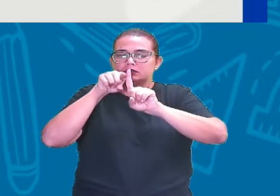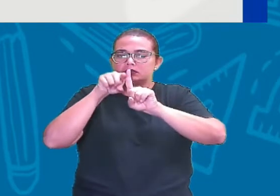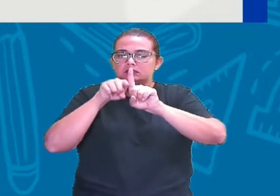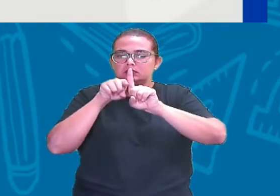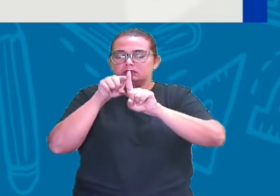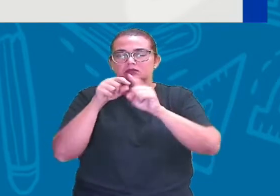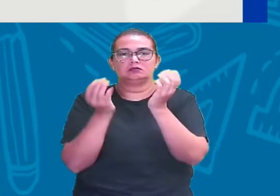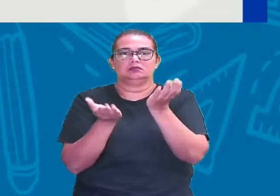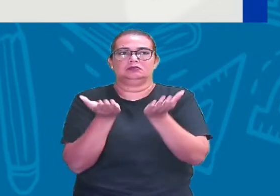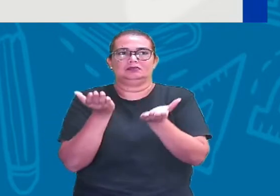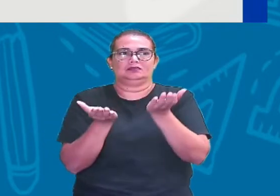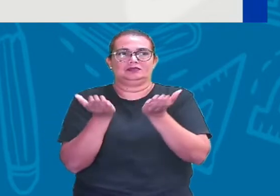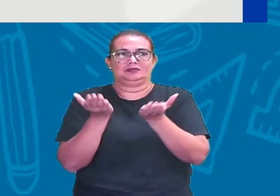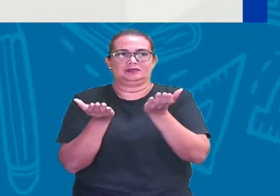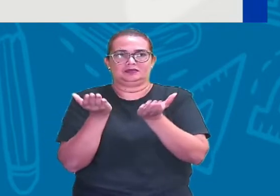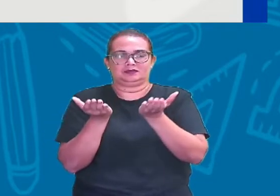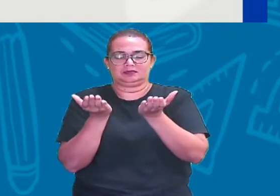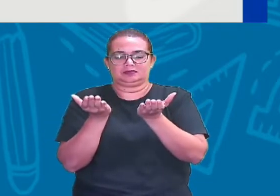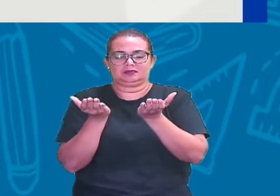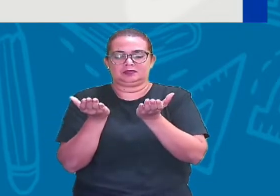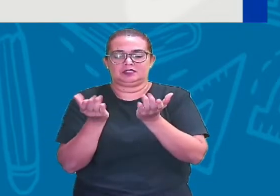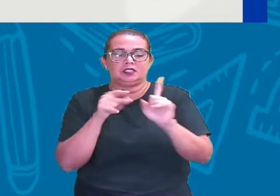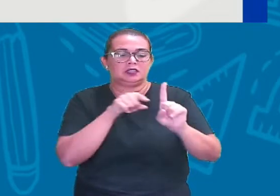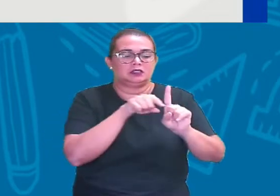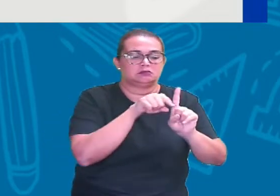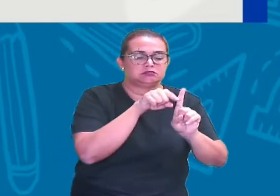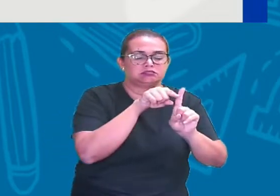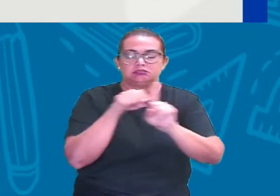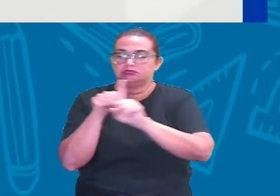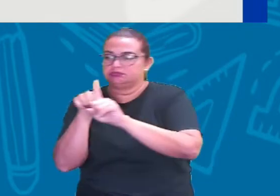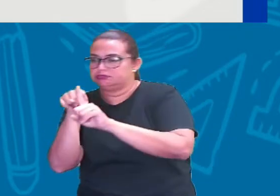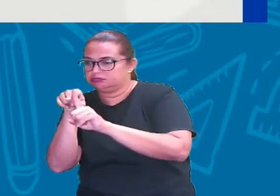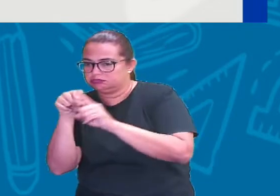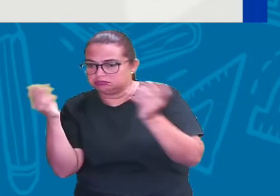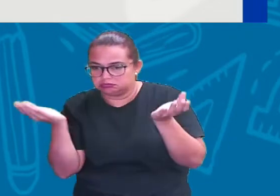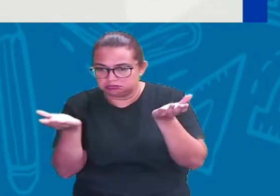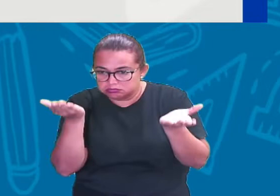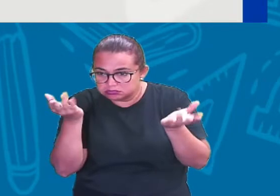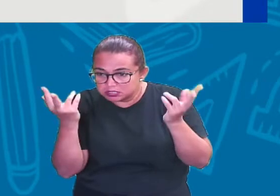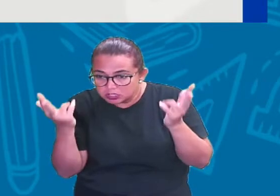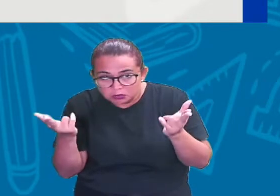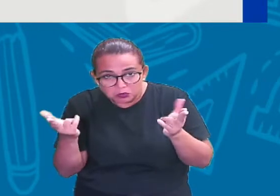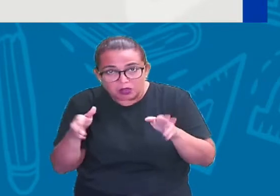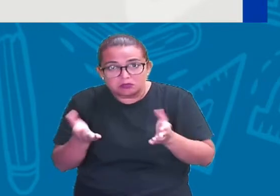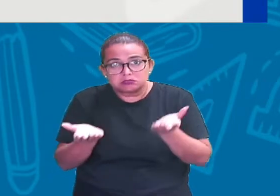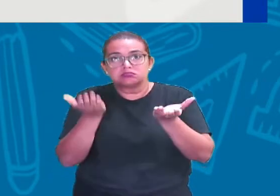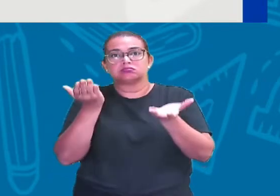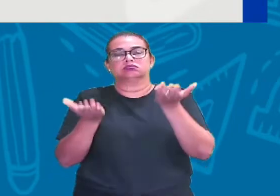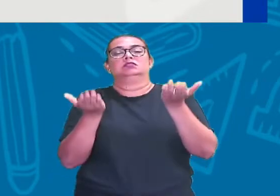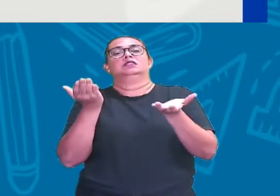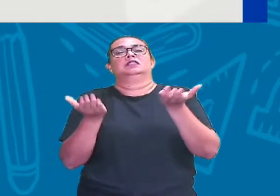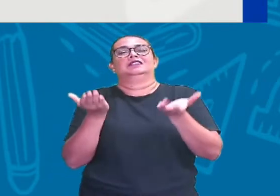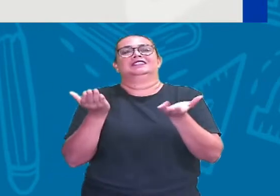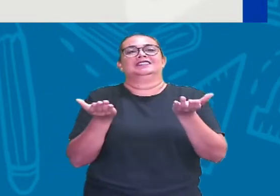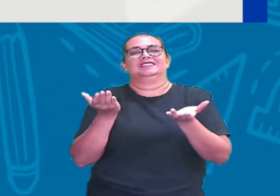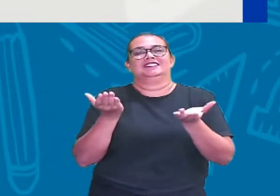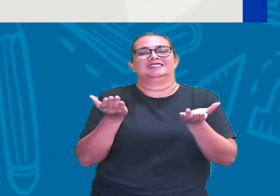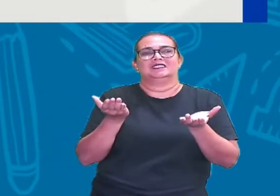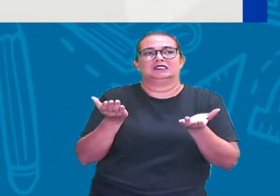mesma temperatura, chamamos isso de equilíbrio térmico, ok?